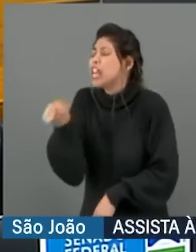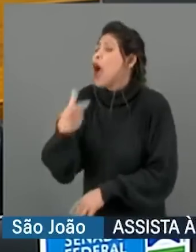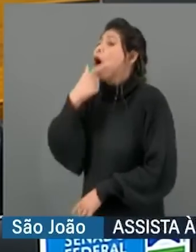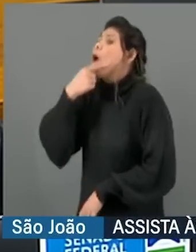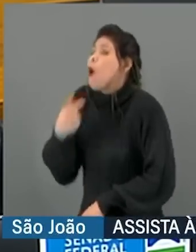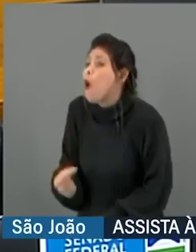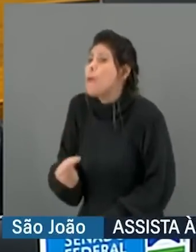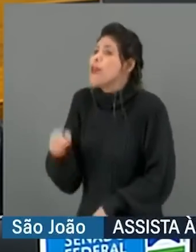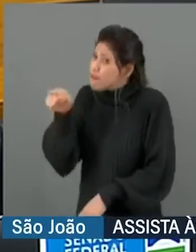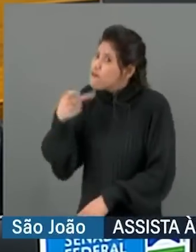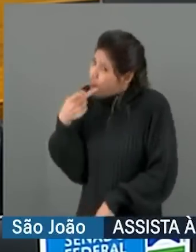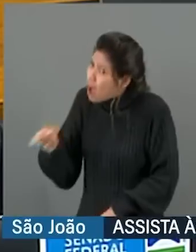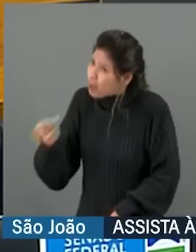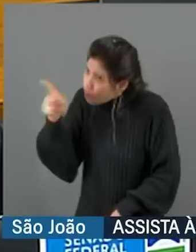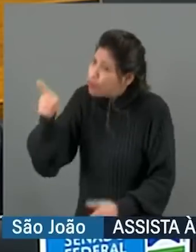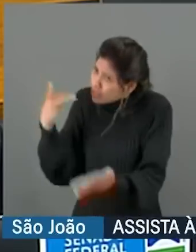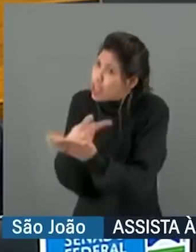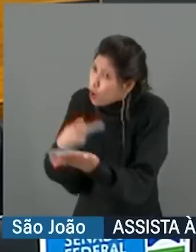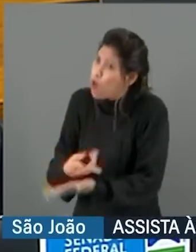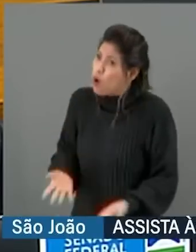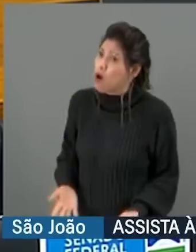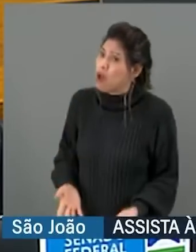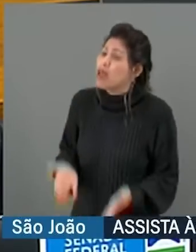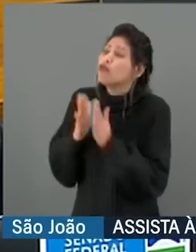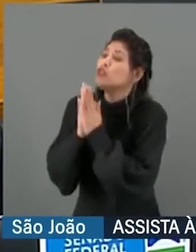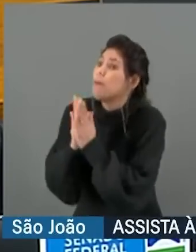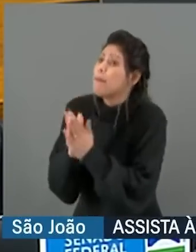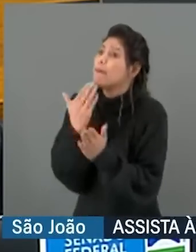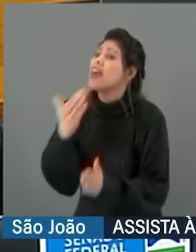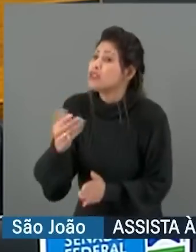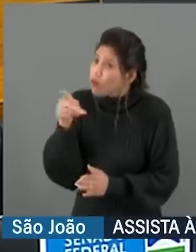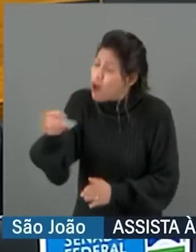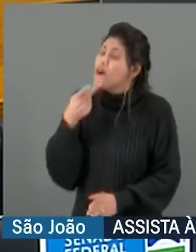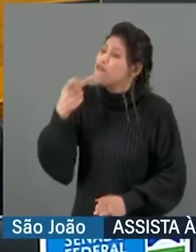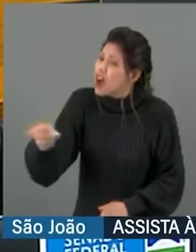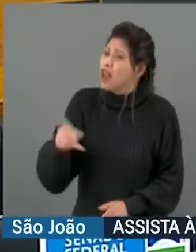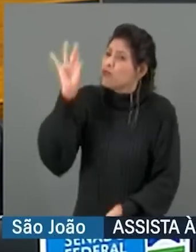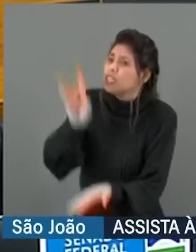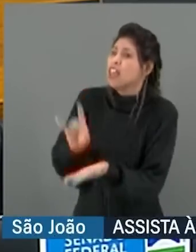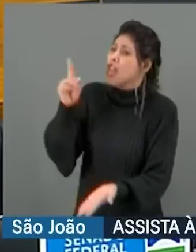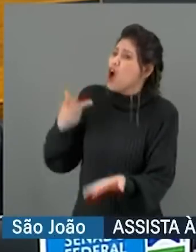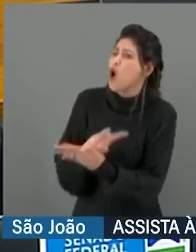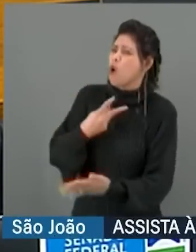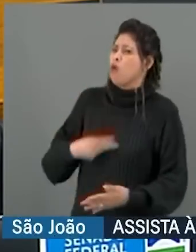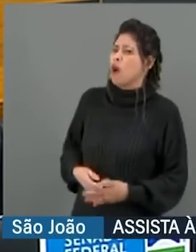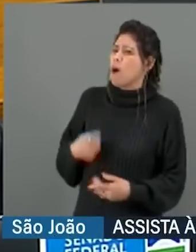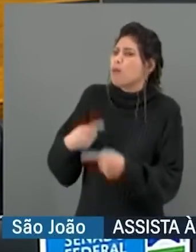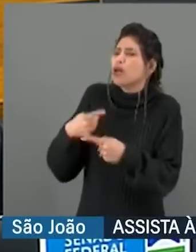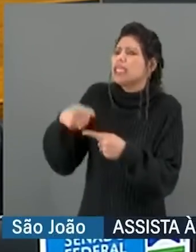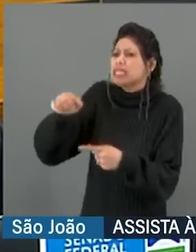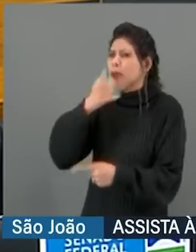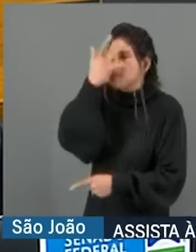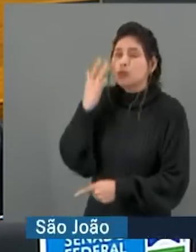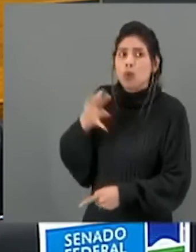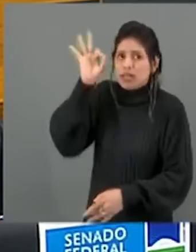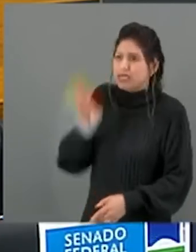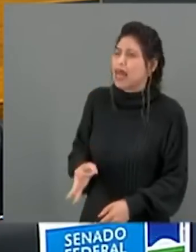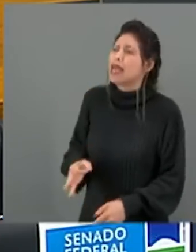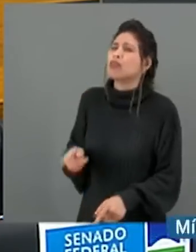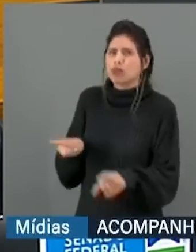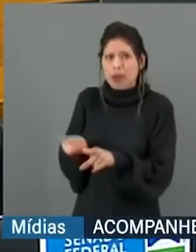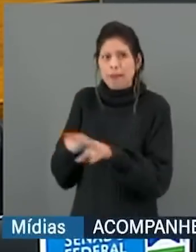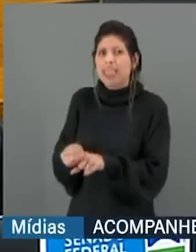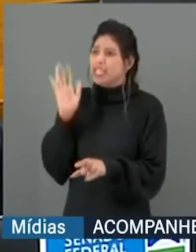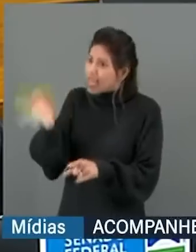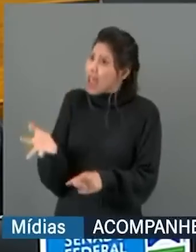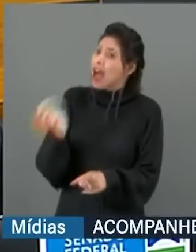gente encerrar isso aqui. Você errou. É isso que eu te peço. Porque ser de direita e ser um cidadão que busca liberdade, um cidadão que busca